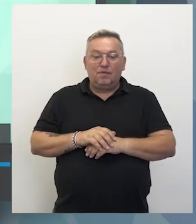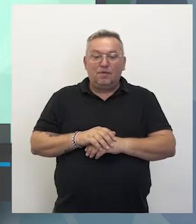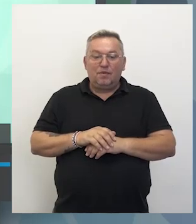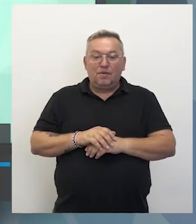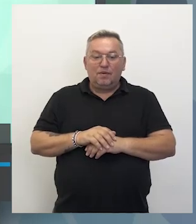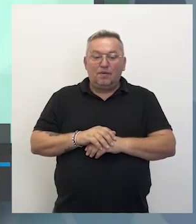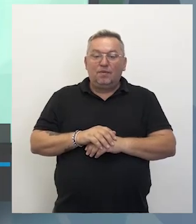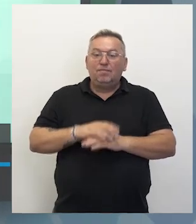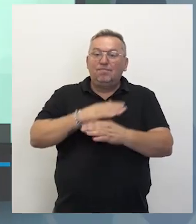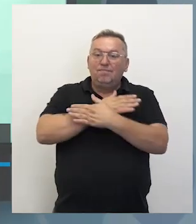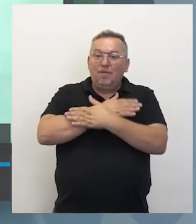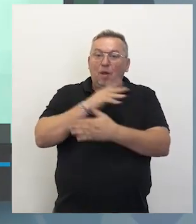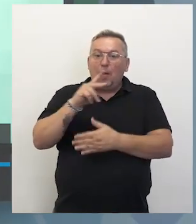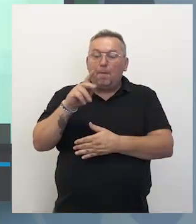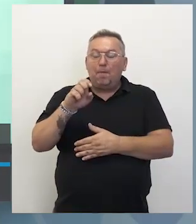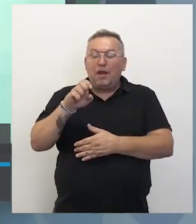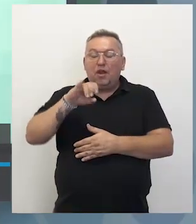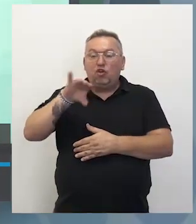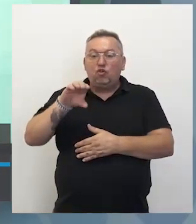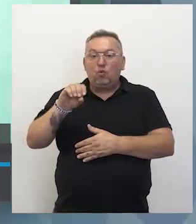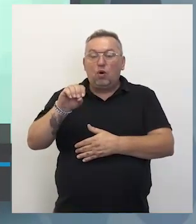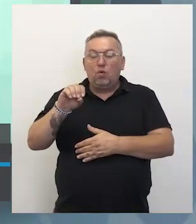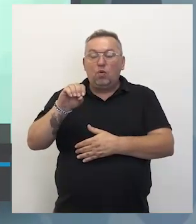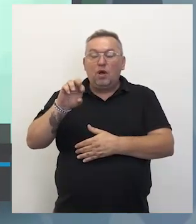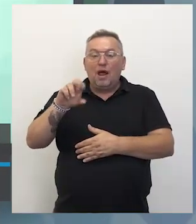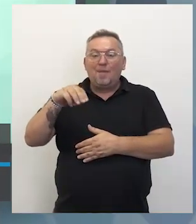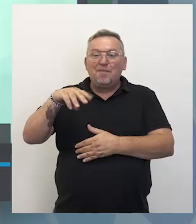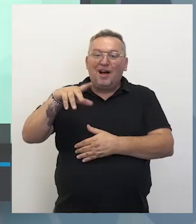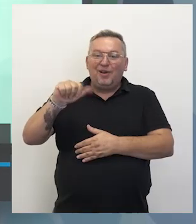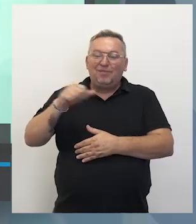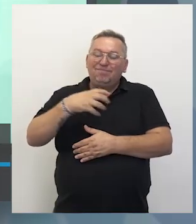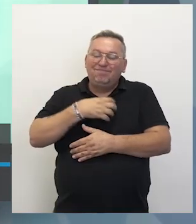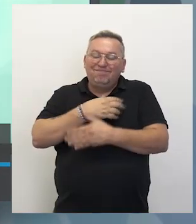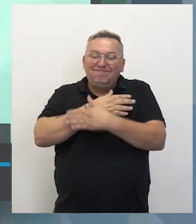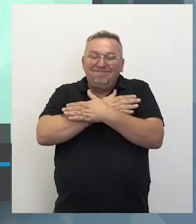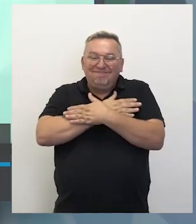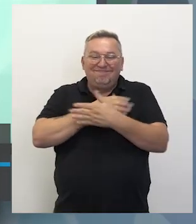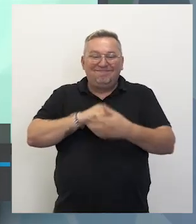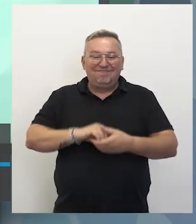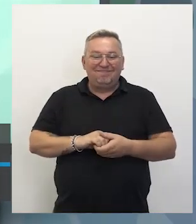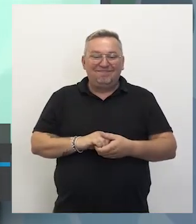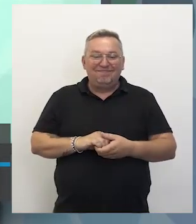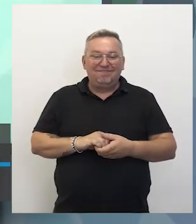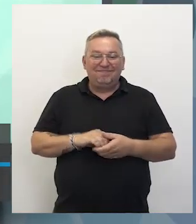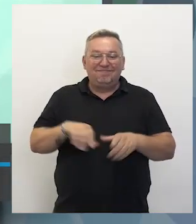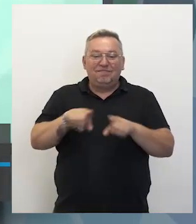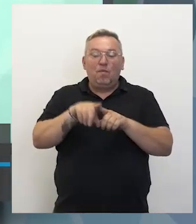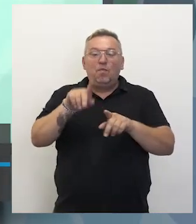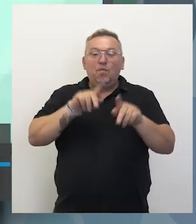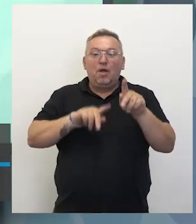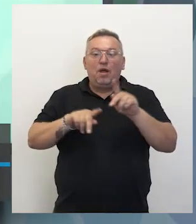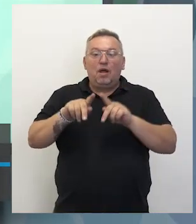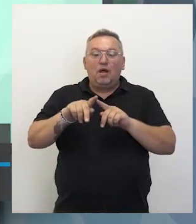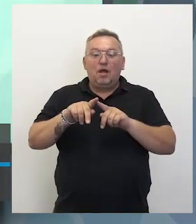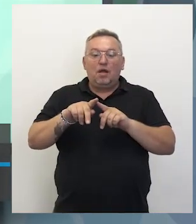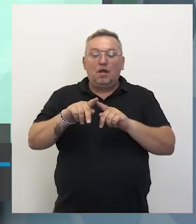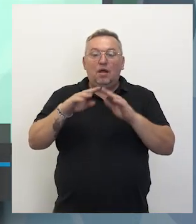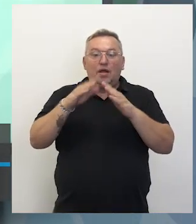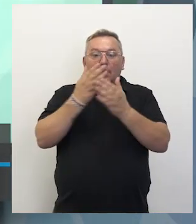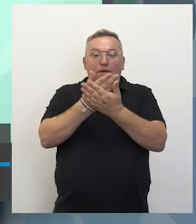Manda abraço para PEI João Ramalho. Sintam-se abraçados. Muito bem. E o pessoal lá da